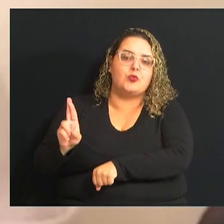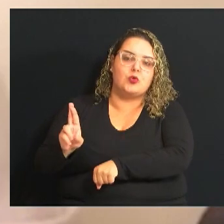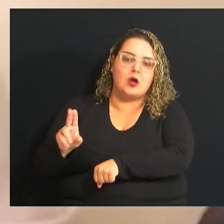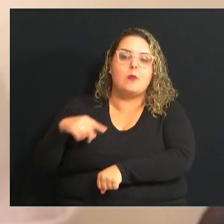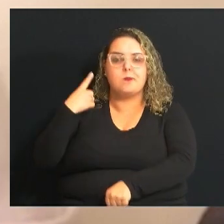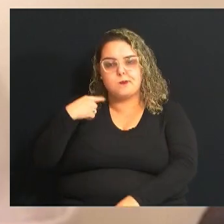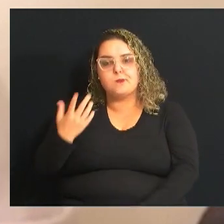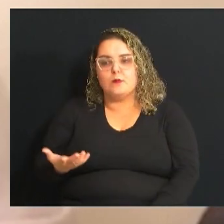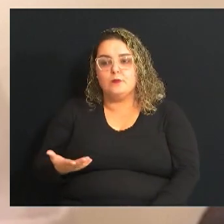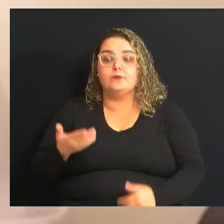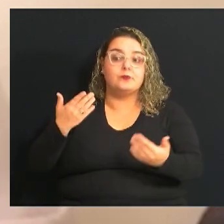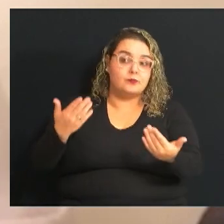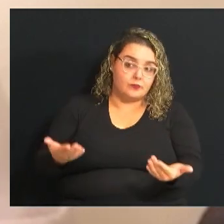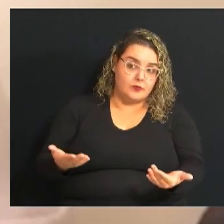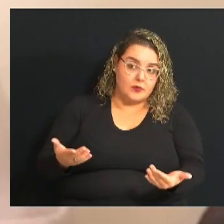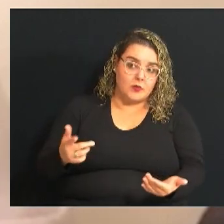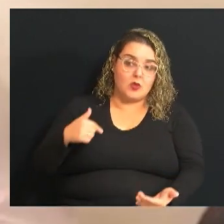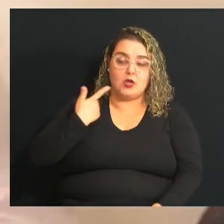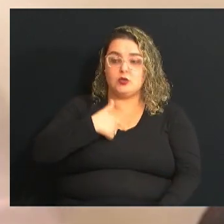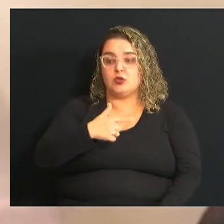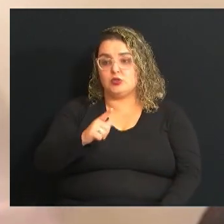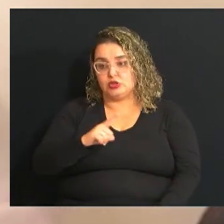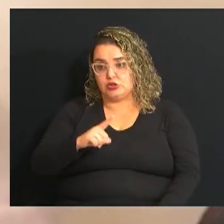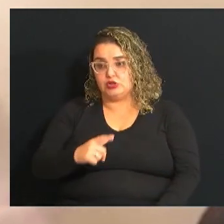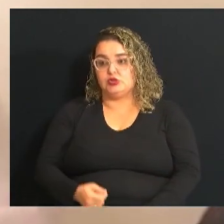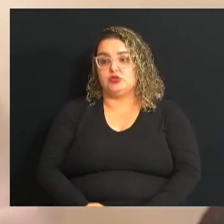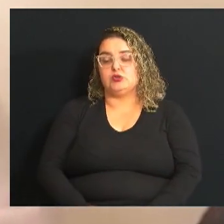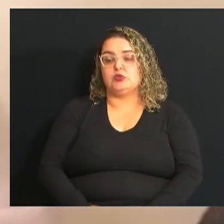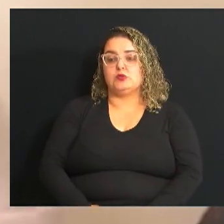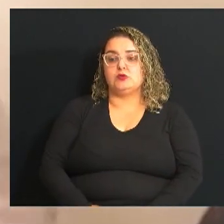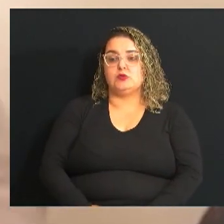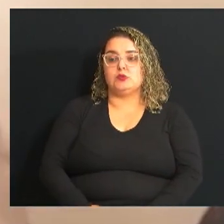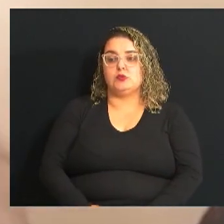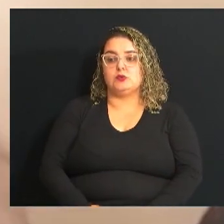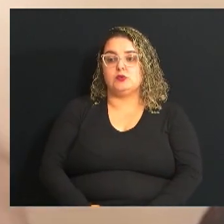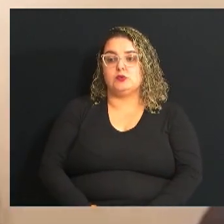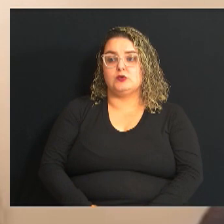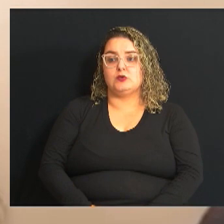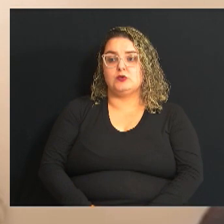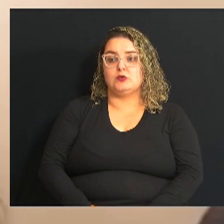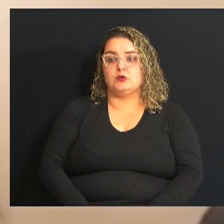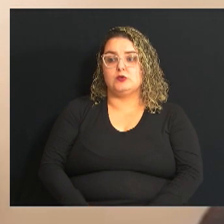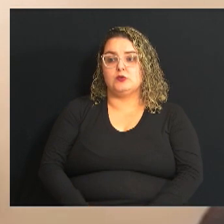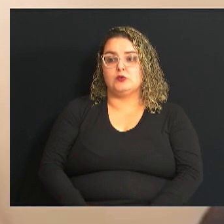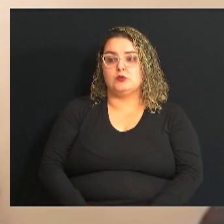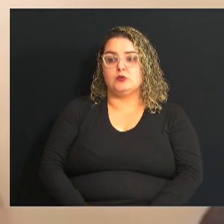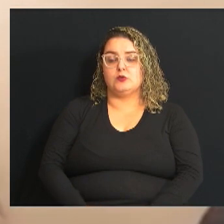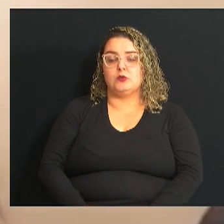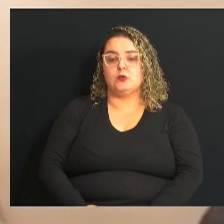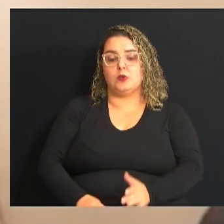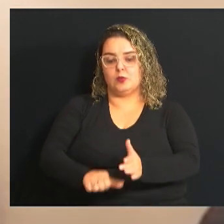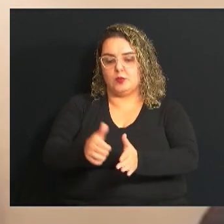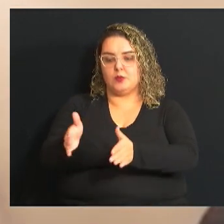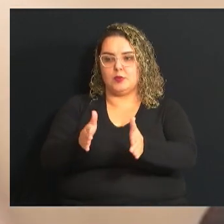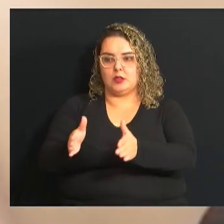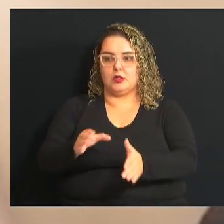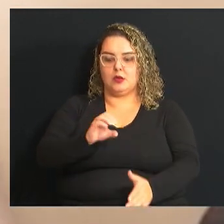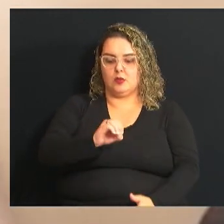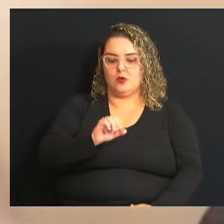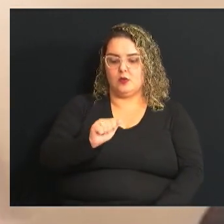em 1850 tentou frequentar o curso da Faculdade de Direito do Largo do São Francisco, hoje a